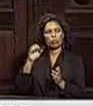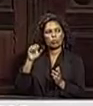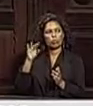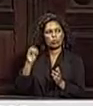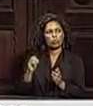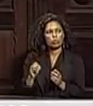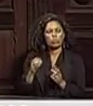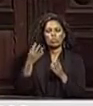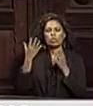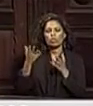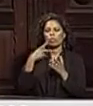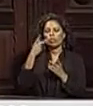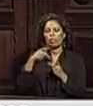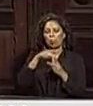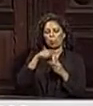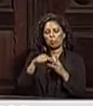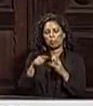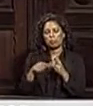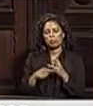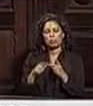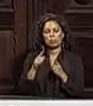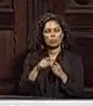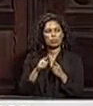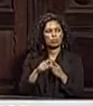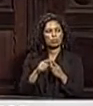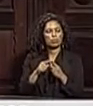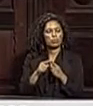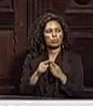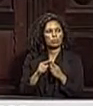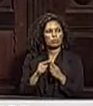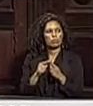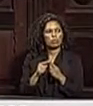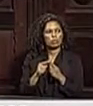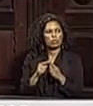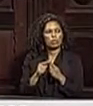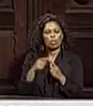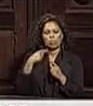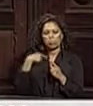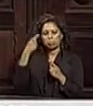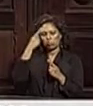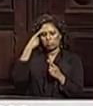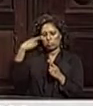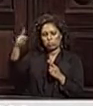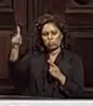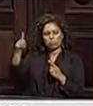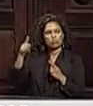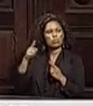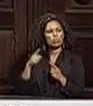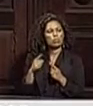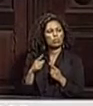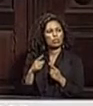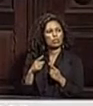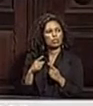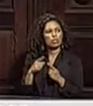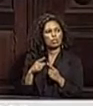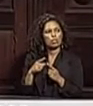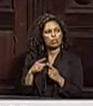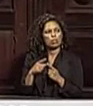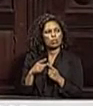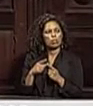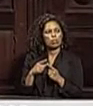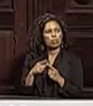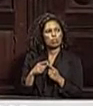fazer três preliminares aqui. A primeira preliminar é que eu me lembro, deputado André Siciliano,